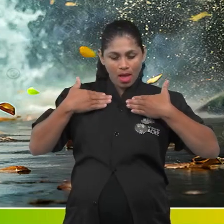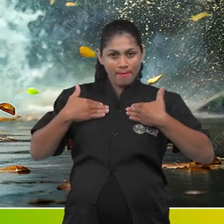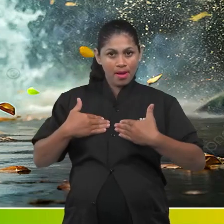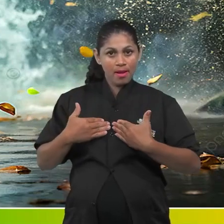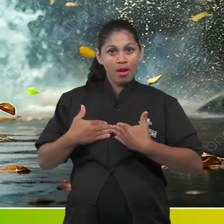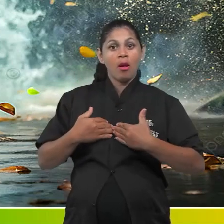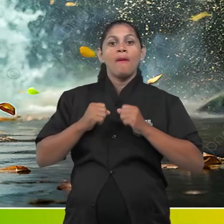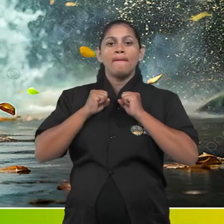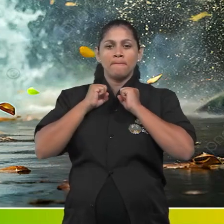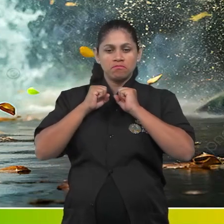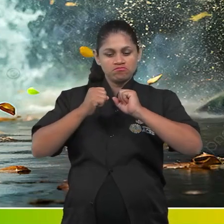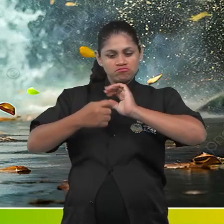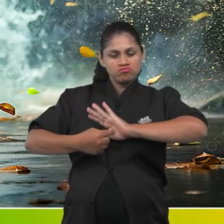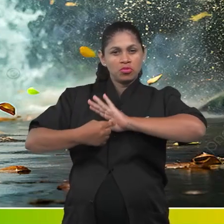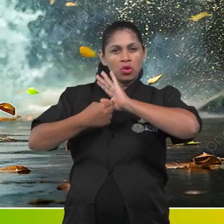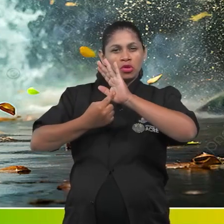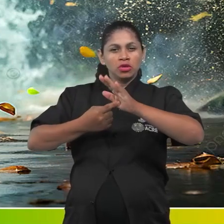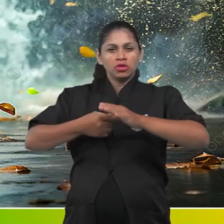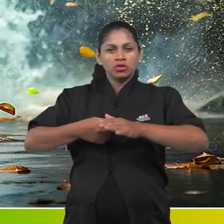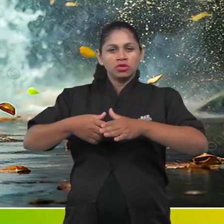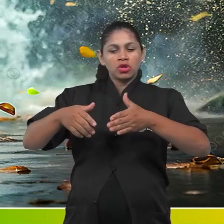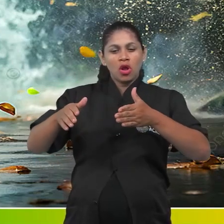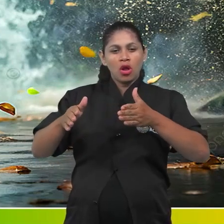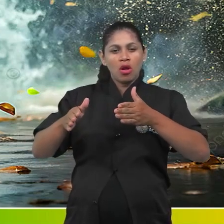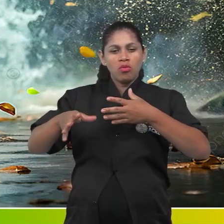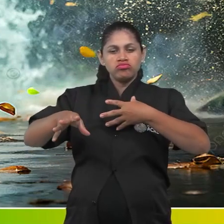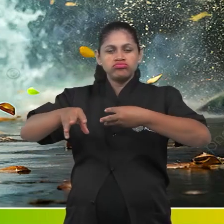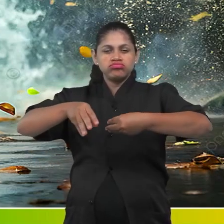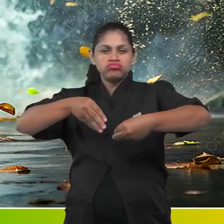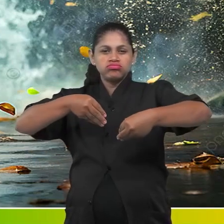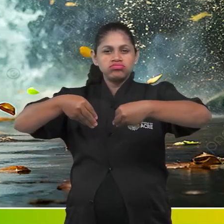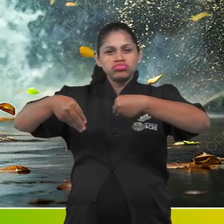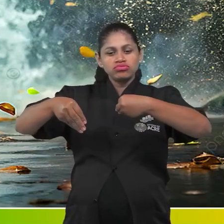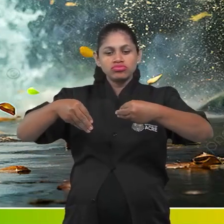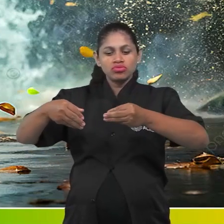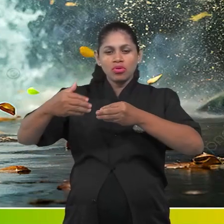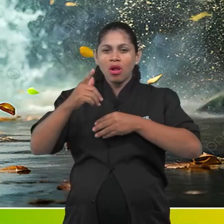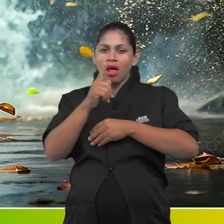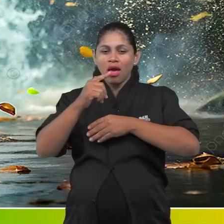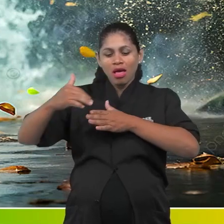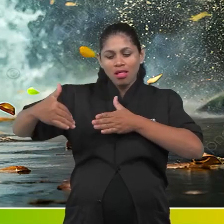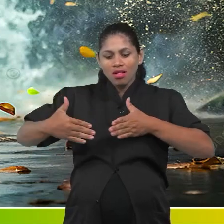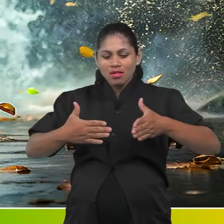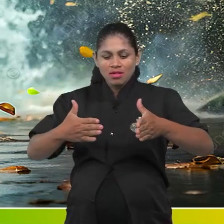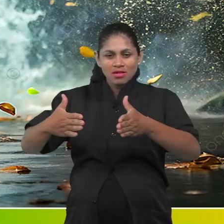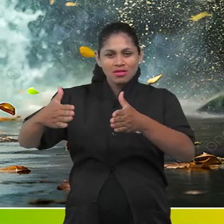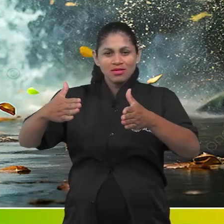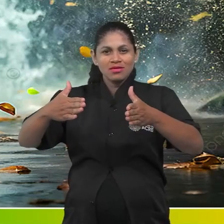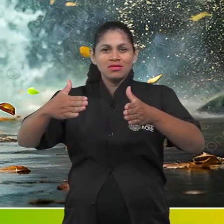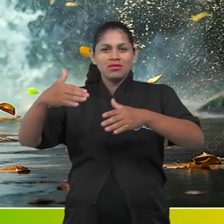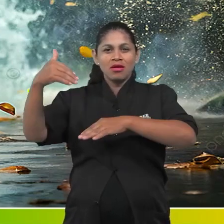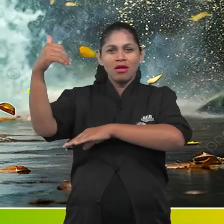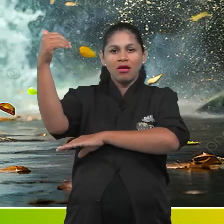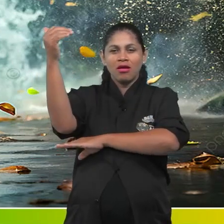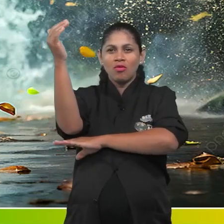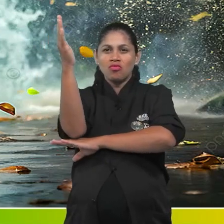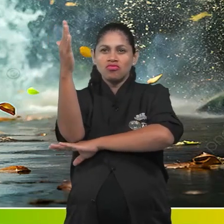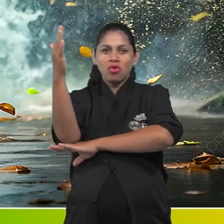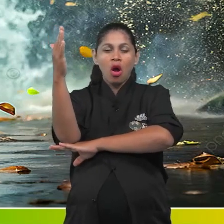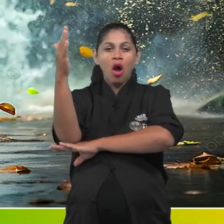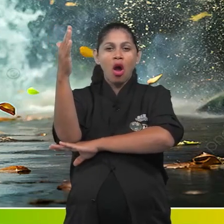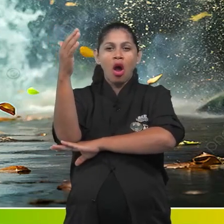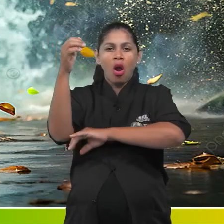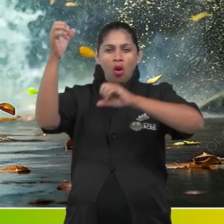a fluidez de um rio, a força de uma tempestade, ou até do desmatamento de uma floresta.